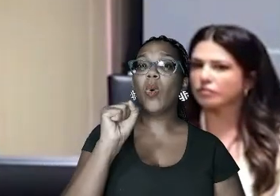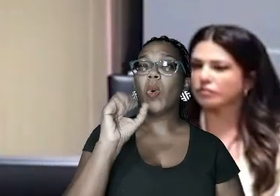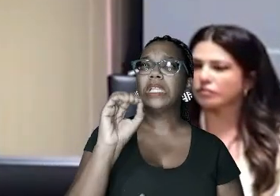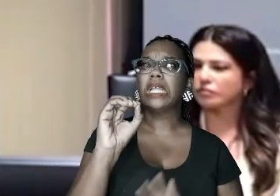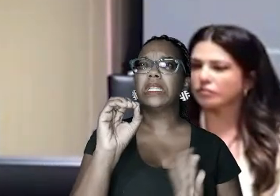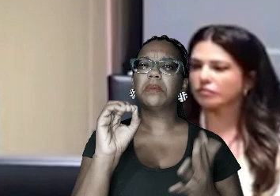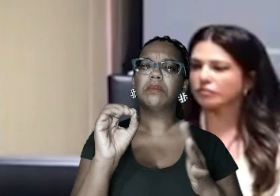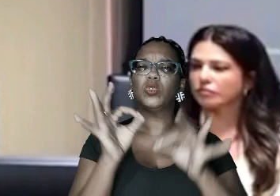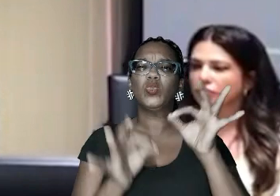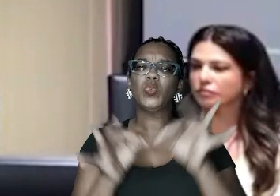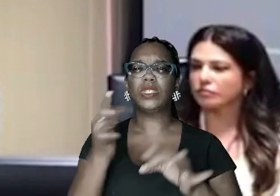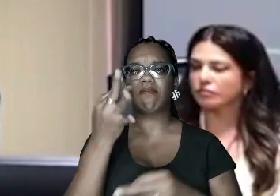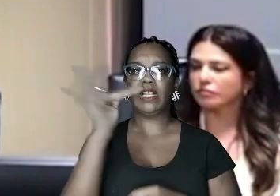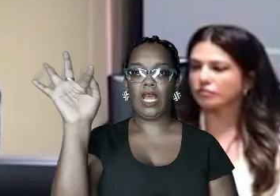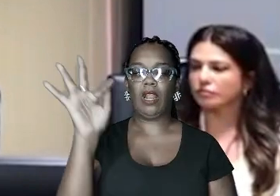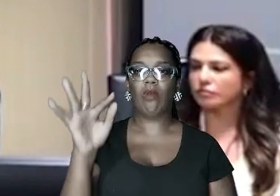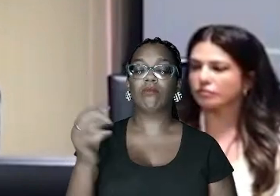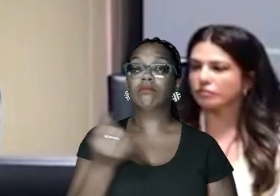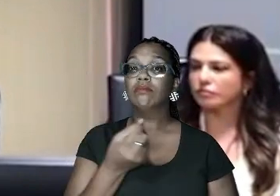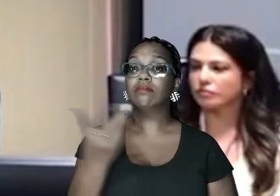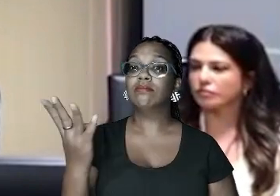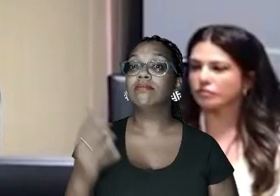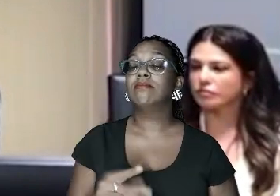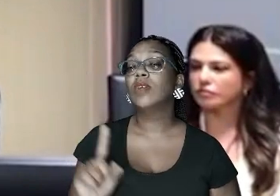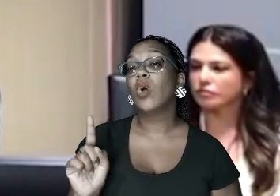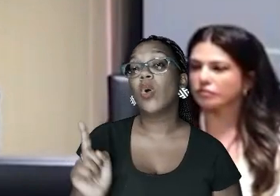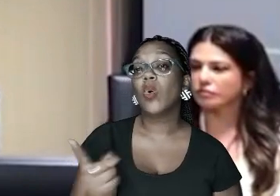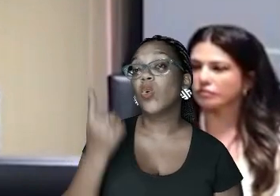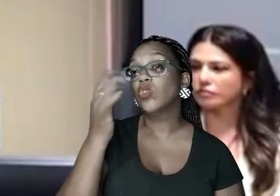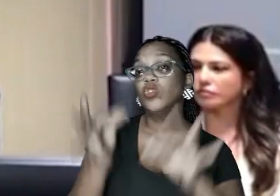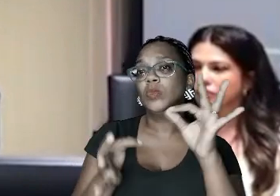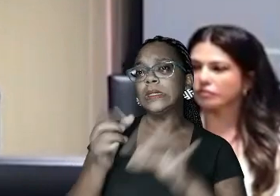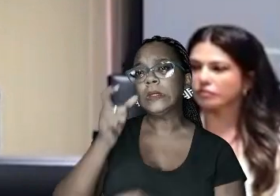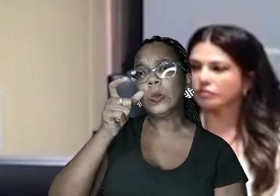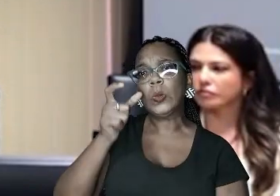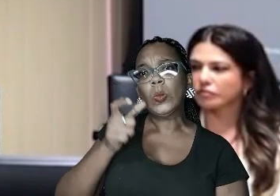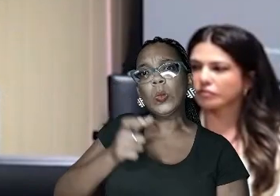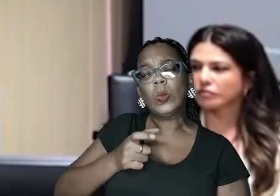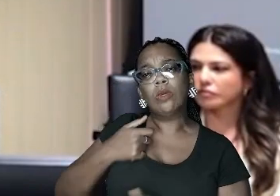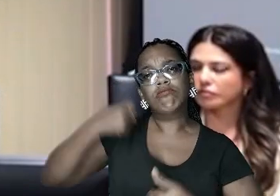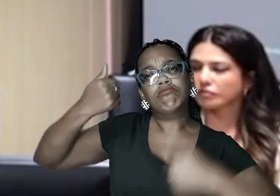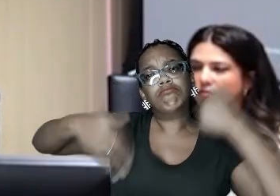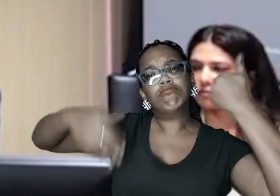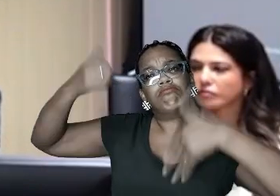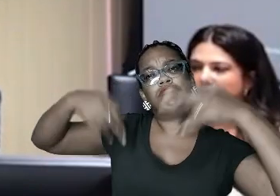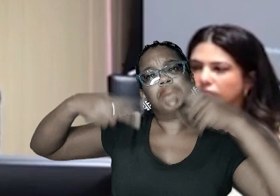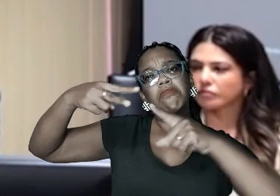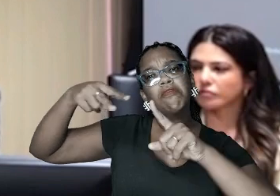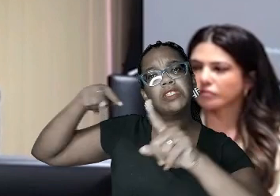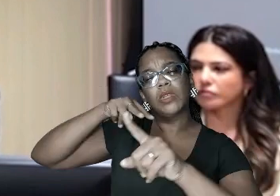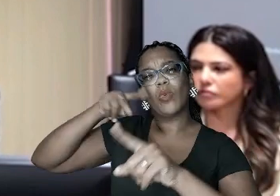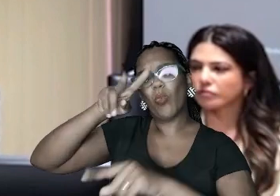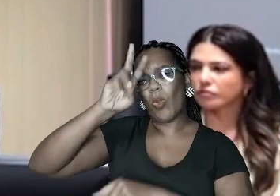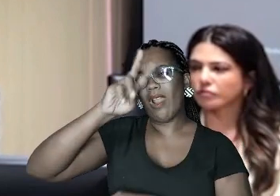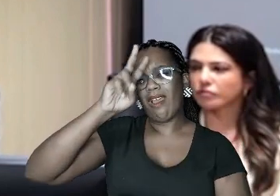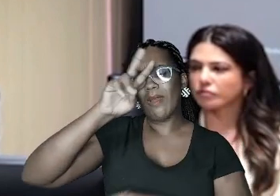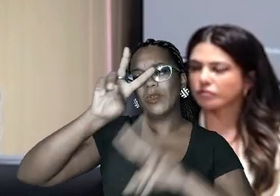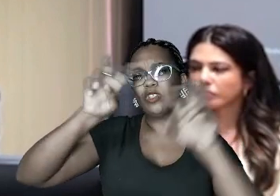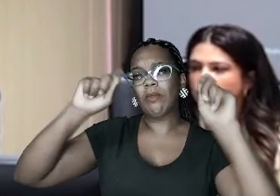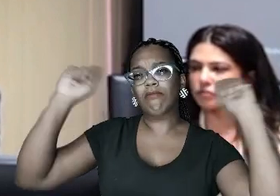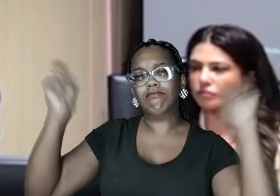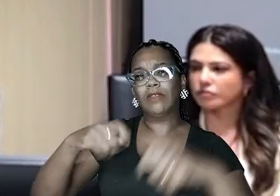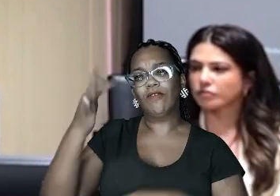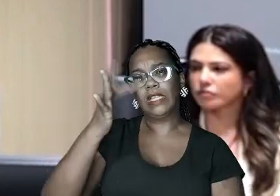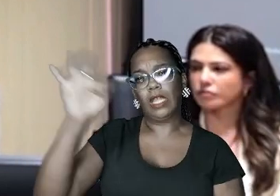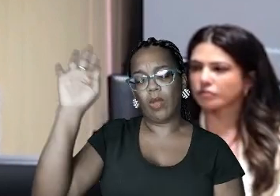atuava nessa função 80 colegas aproximadamente juízes Federais e Eis que um desse juízes se interessou bastante quando eu falava da nossa visão